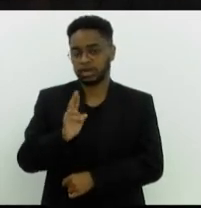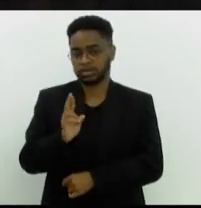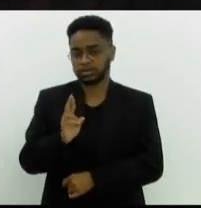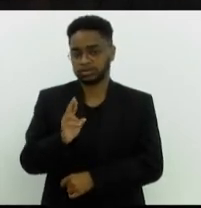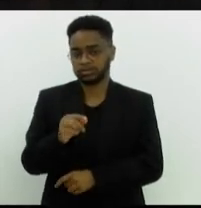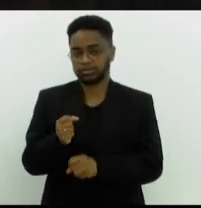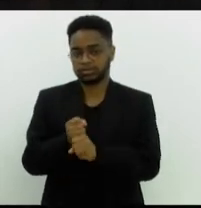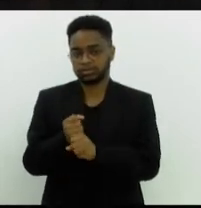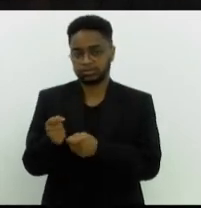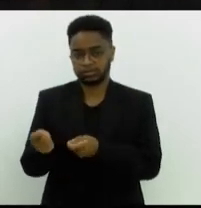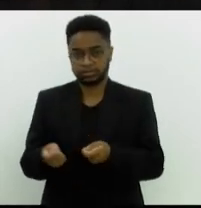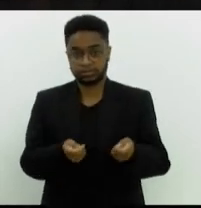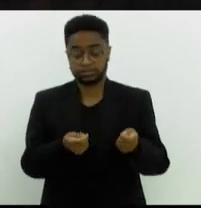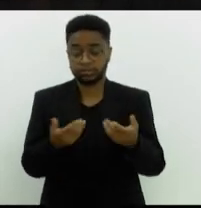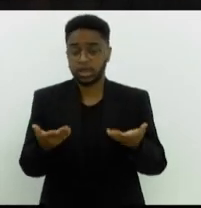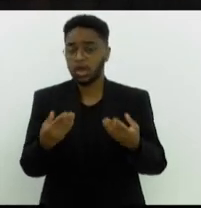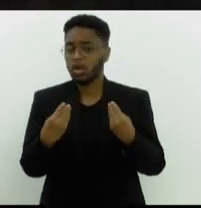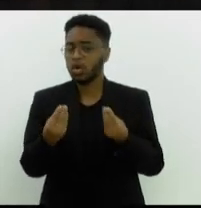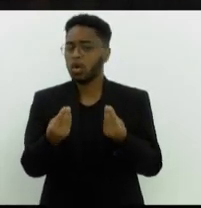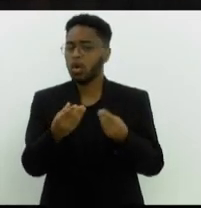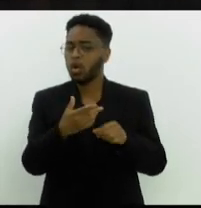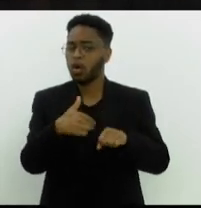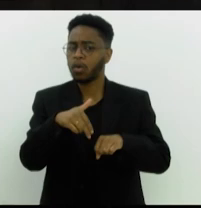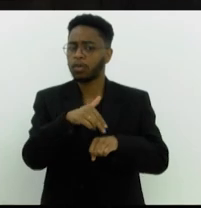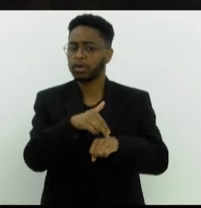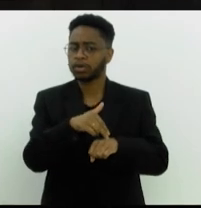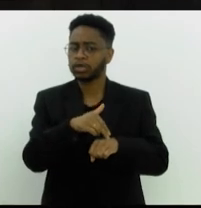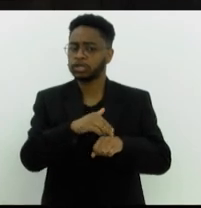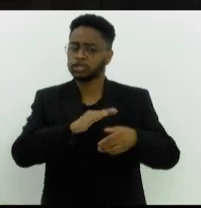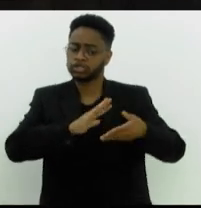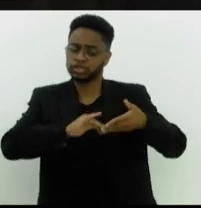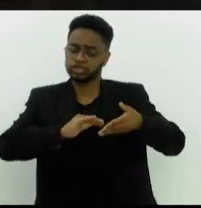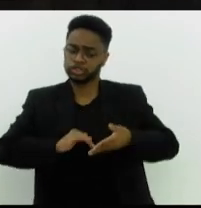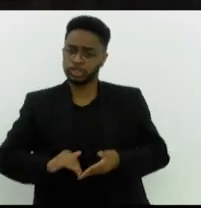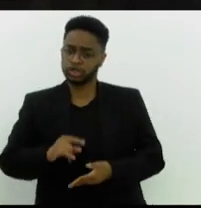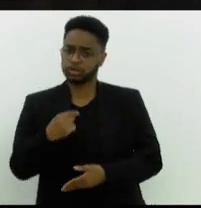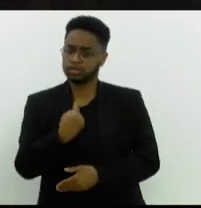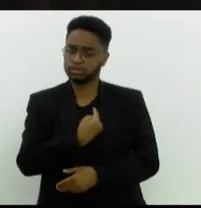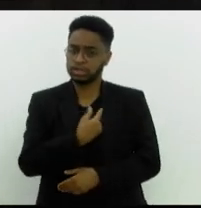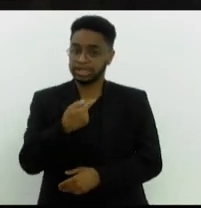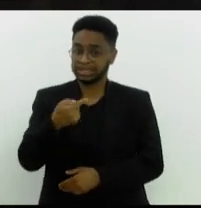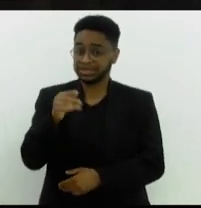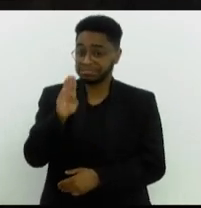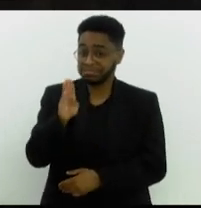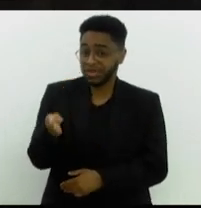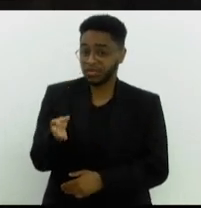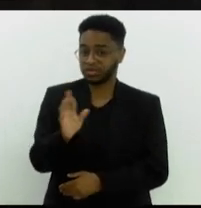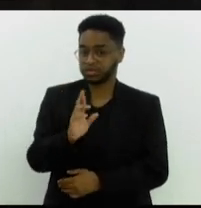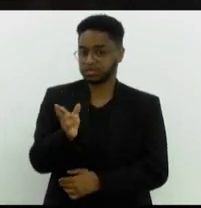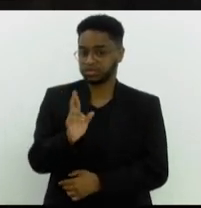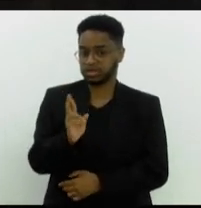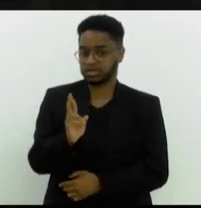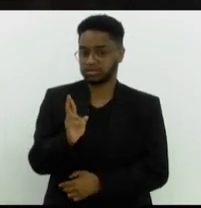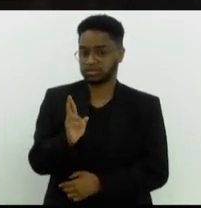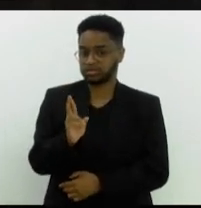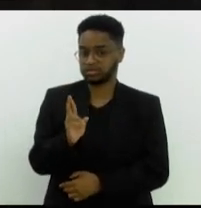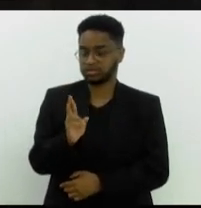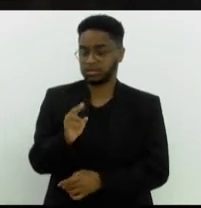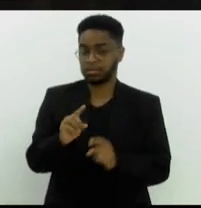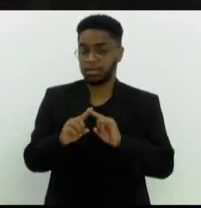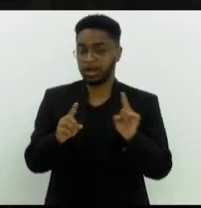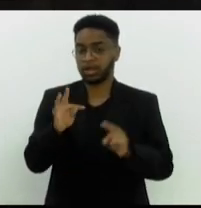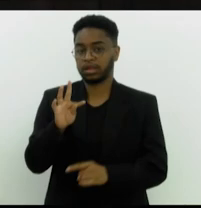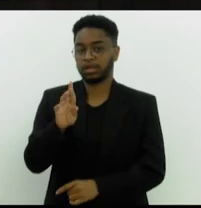Ora, como é que a União nos usurpa 7 bilhões de reais e o